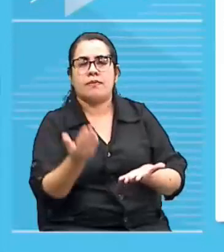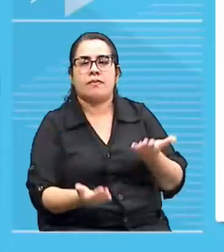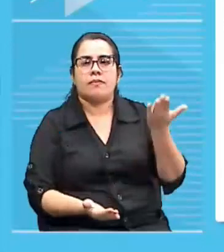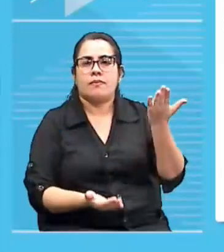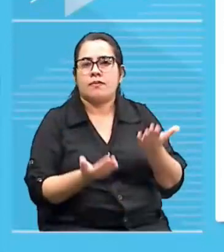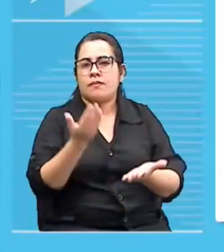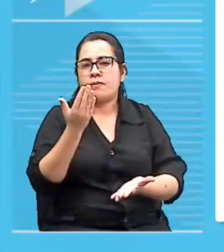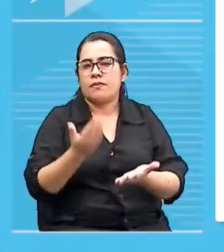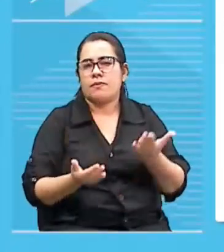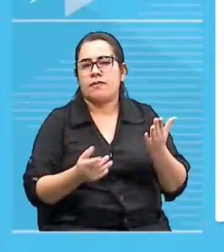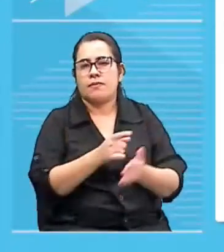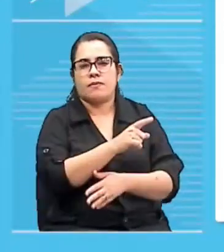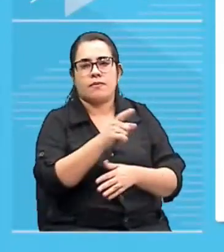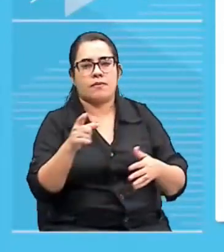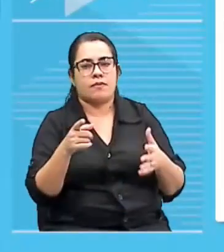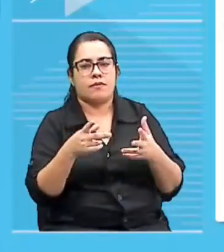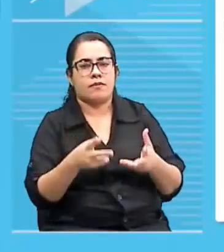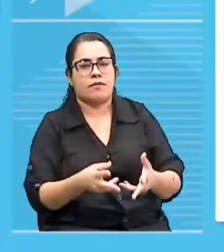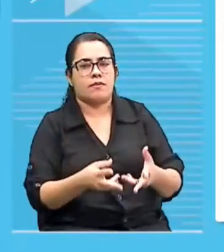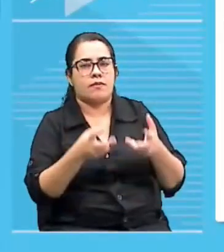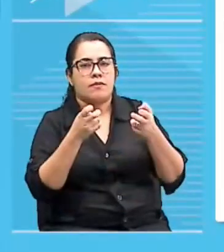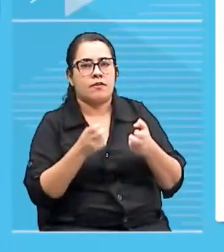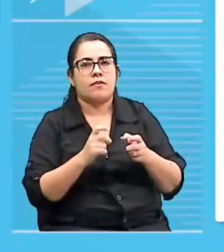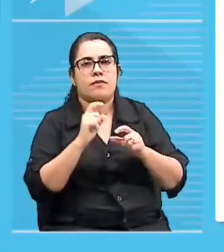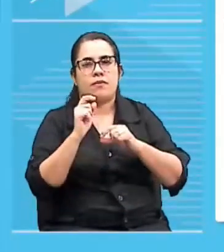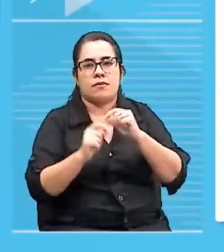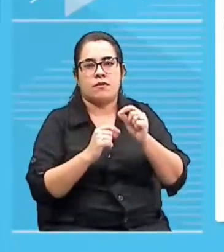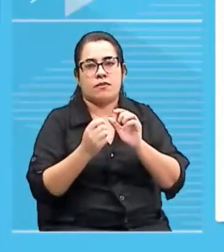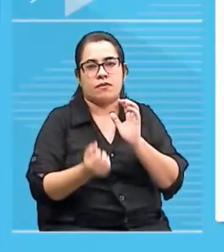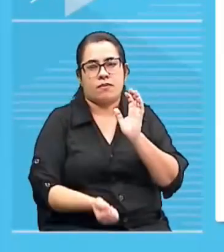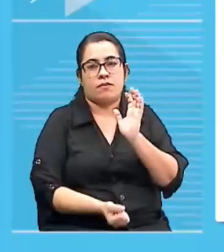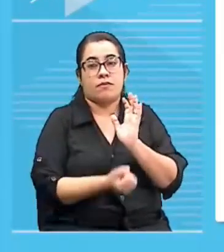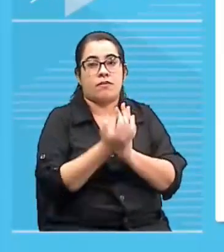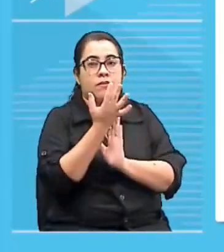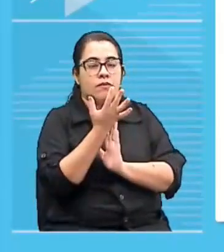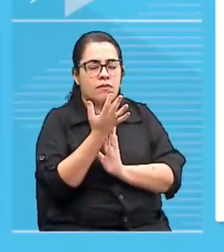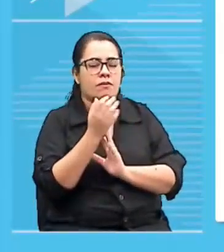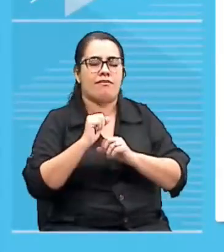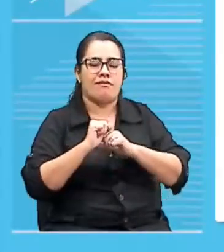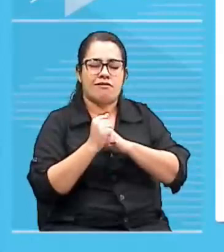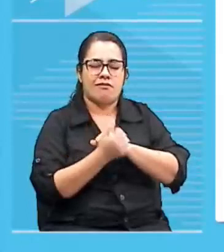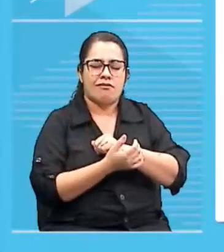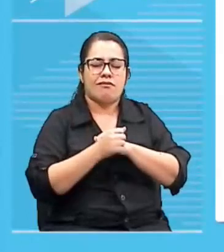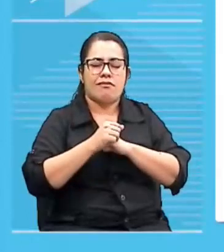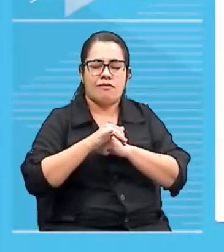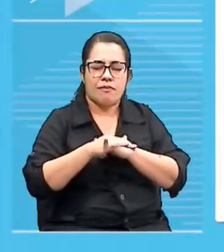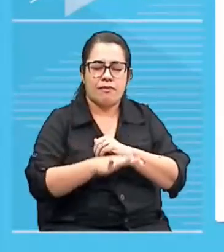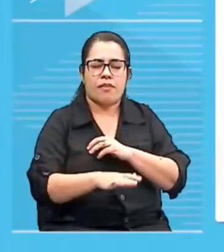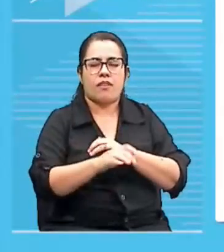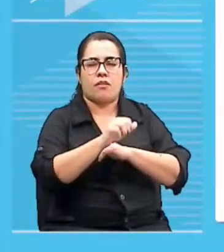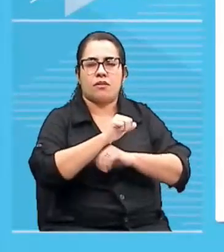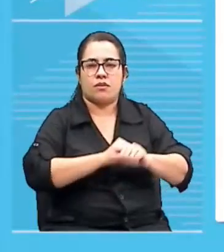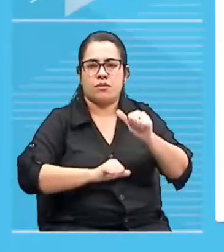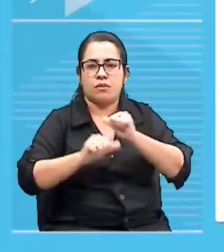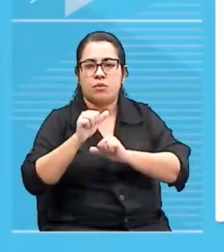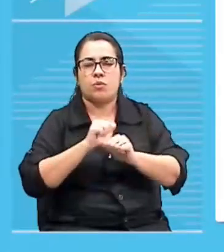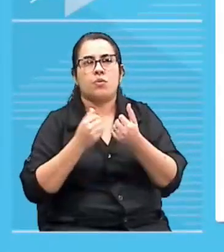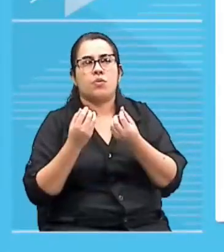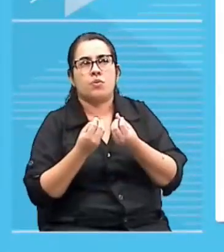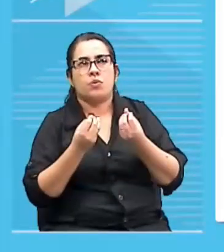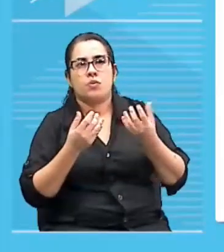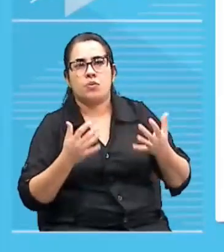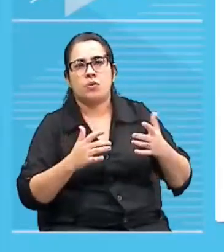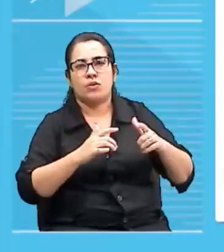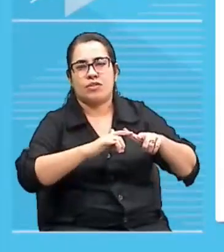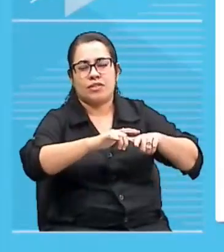tá? Vocês perceberam aí que com a entrada, com o surgimento da Covid-19, com a mudança de como as